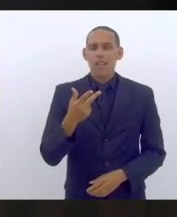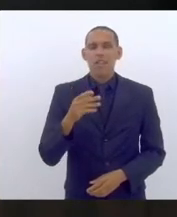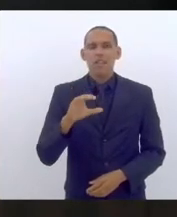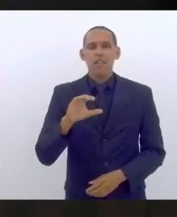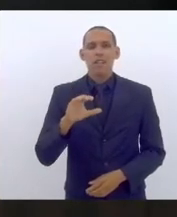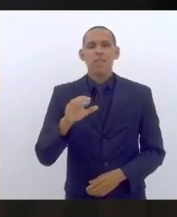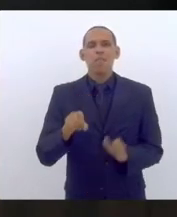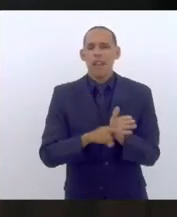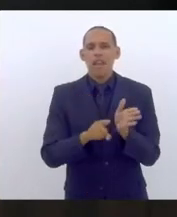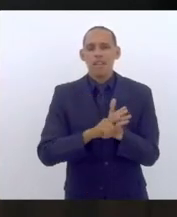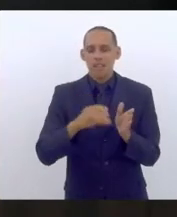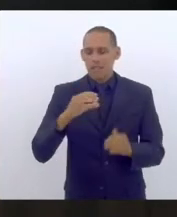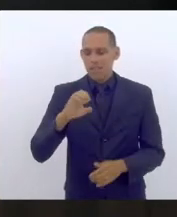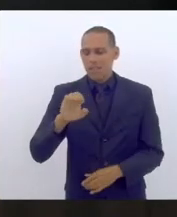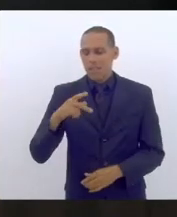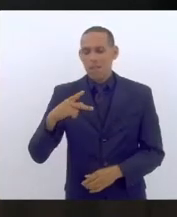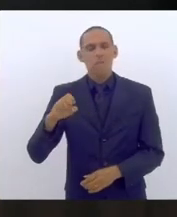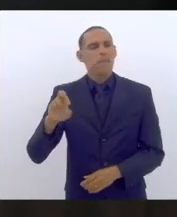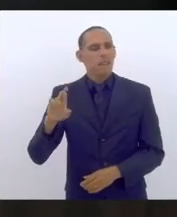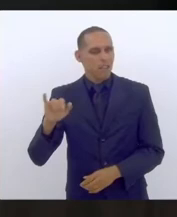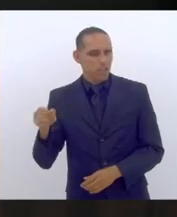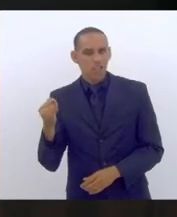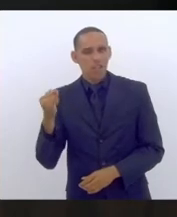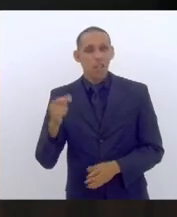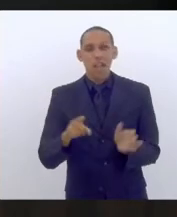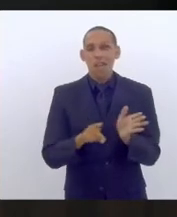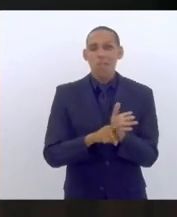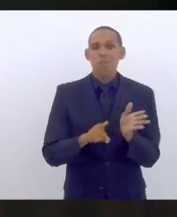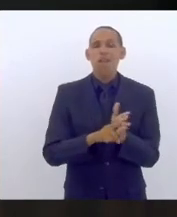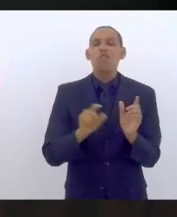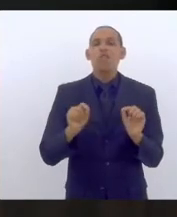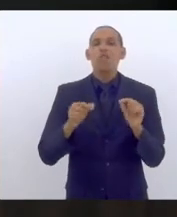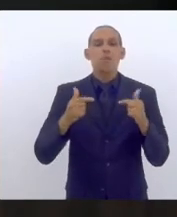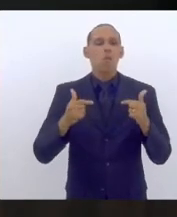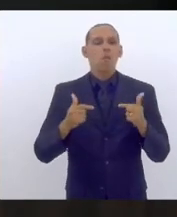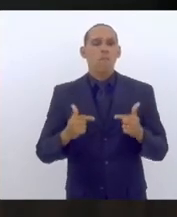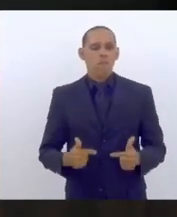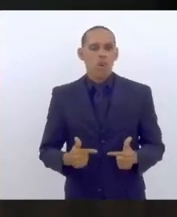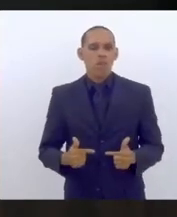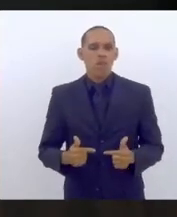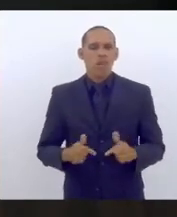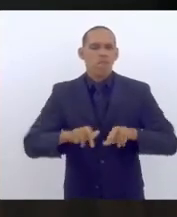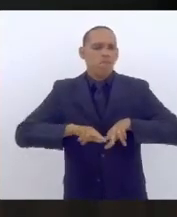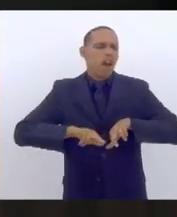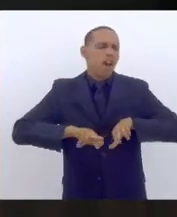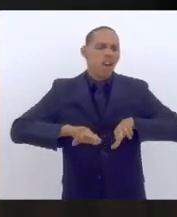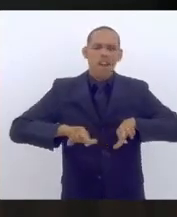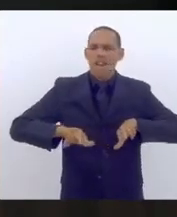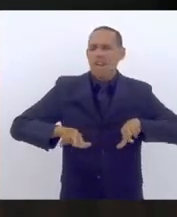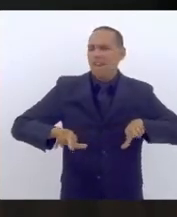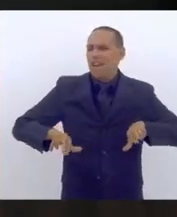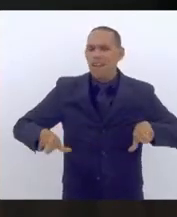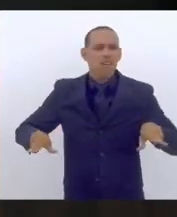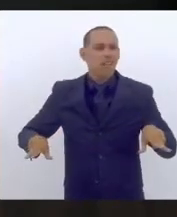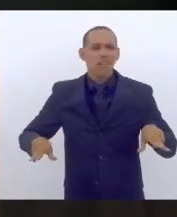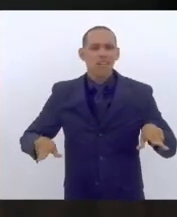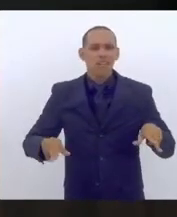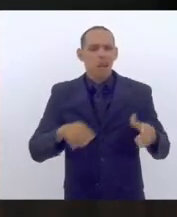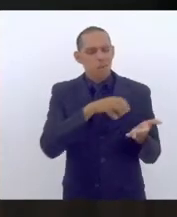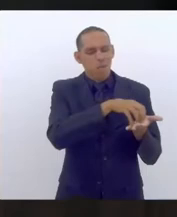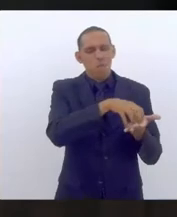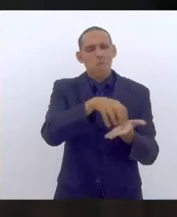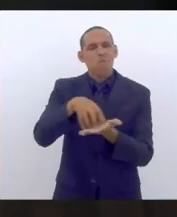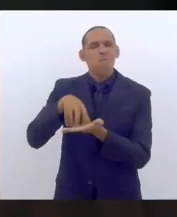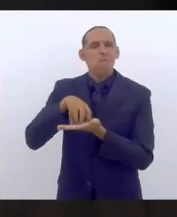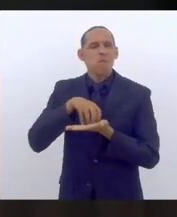menos isenção para uma uma infinidade de de organizações